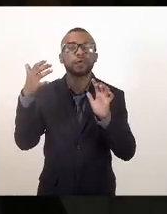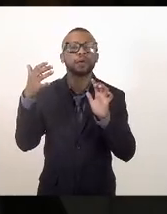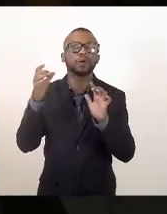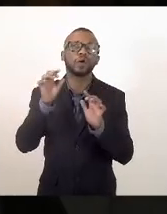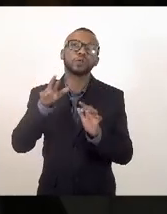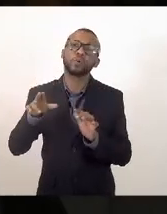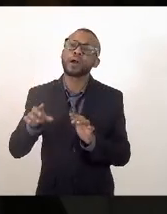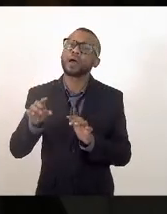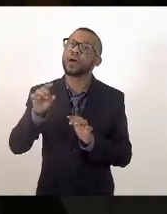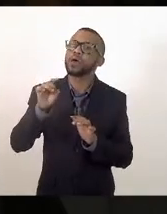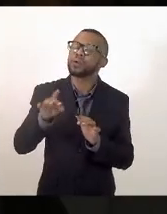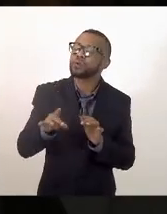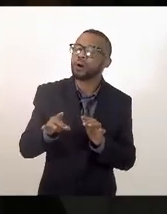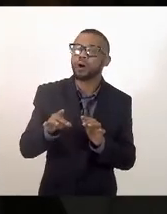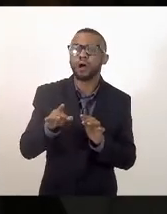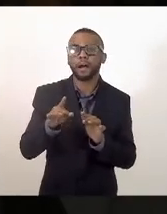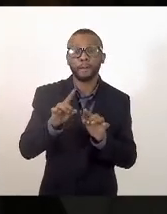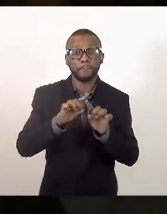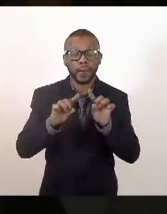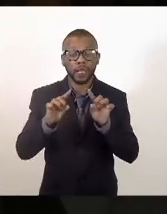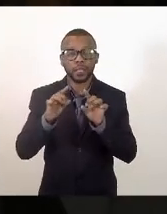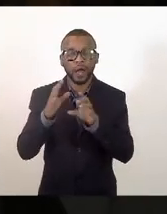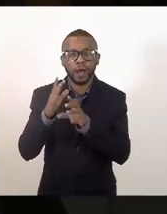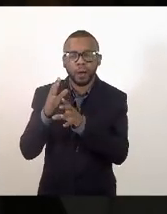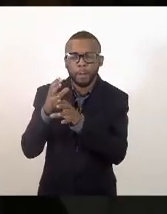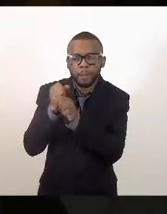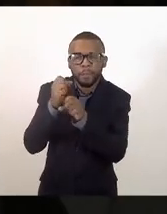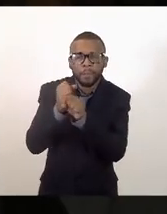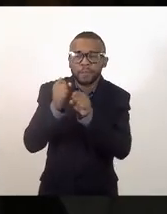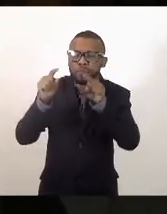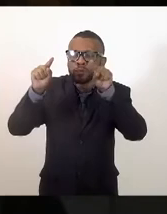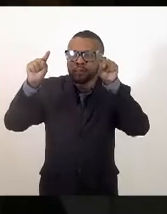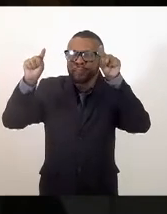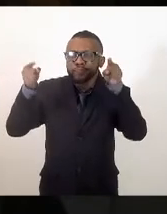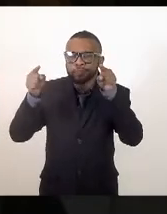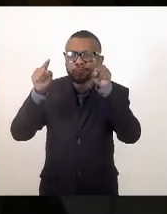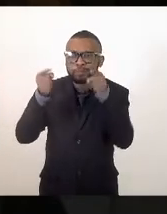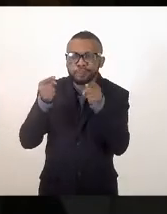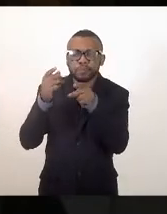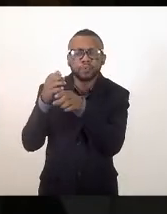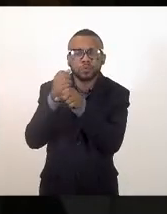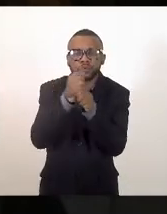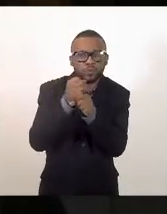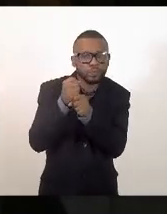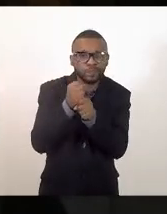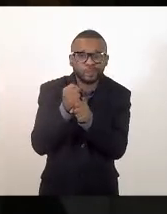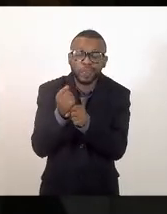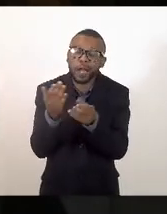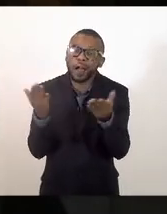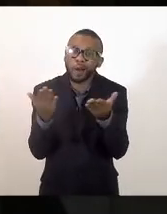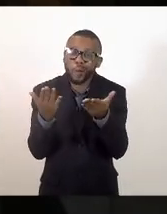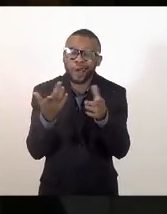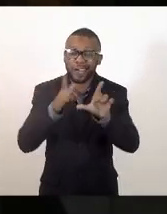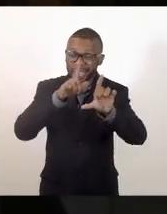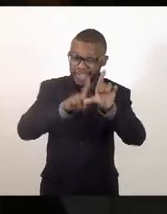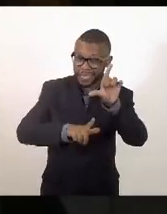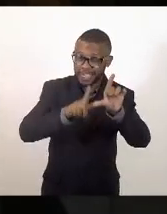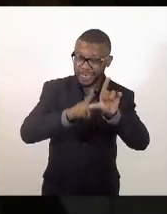mas principalmente, equações do segundo grau. E agora essas letras